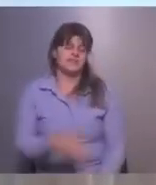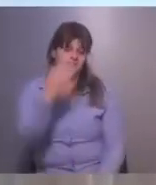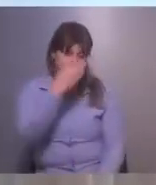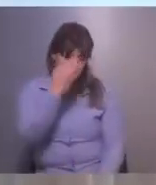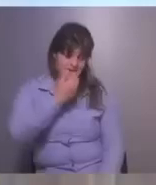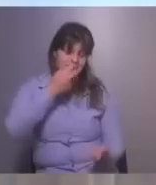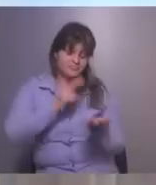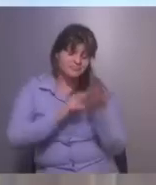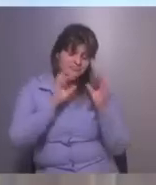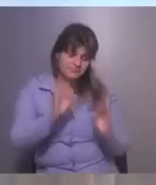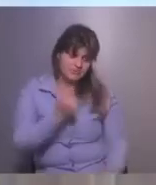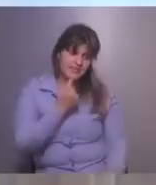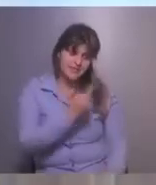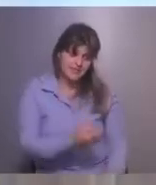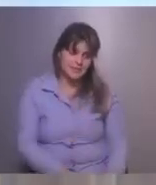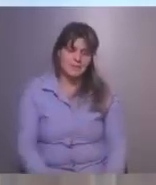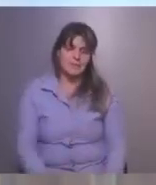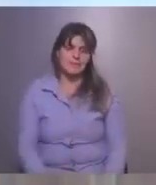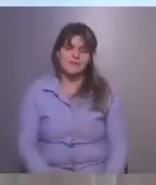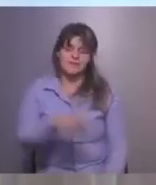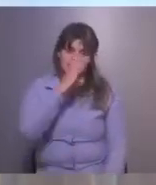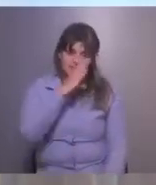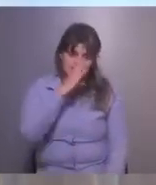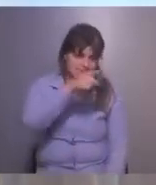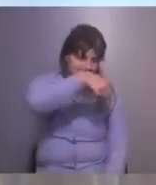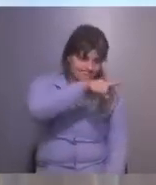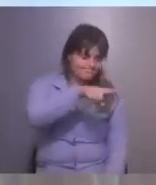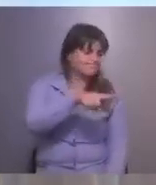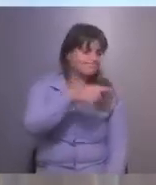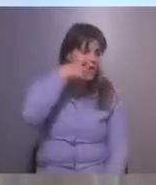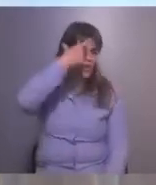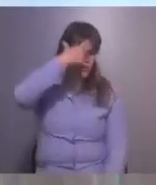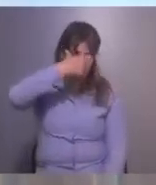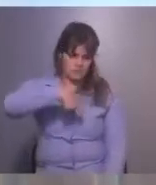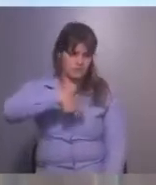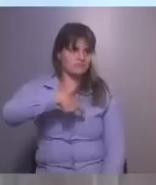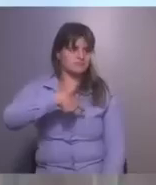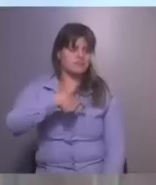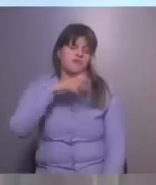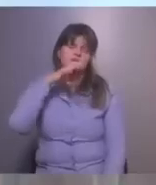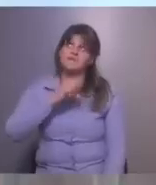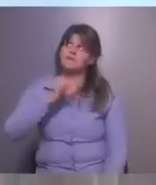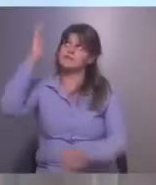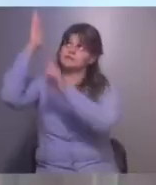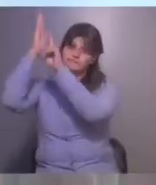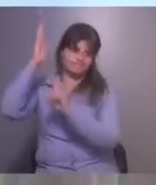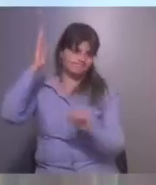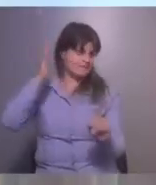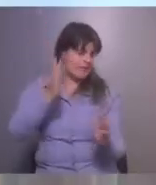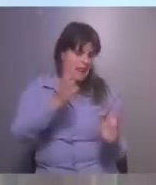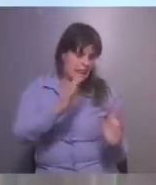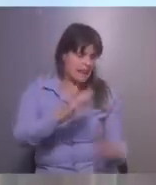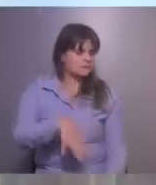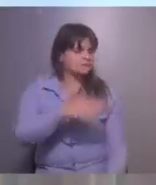em verdade vos digo, se não comerdes a carne do Filho do Homem e não beberdes o